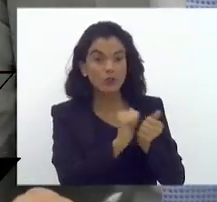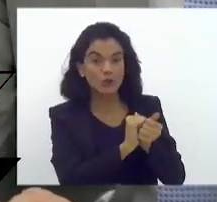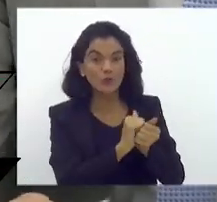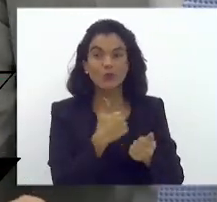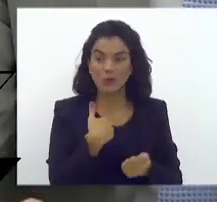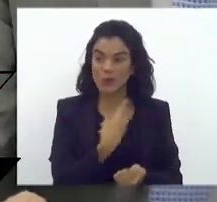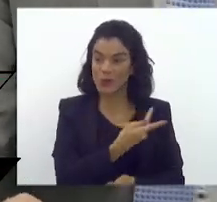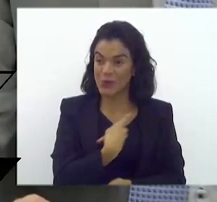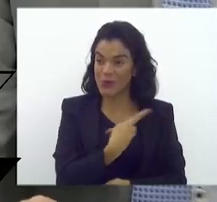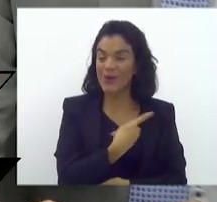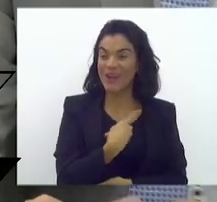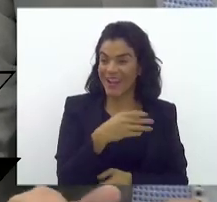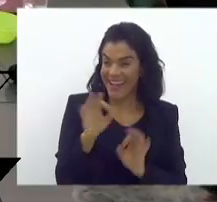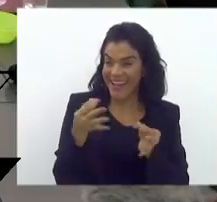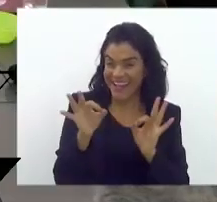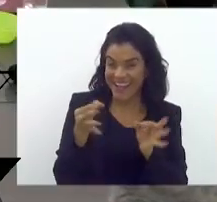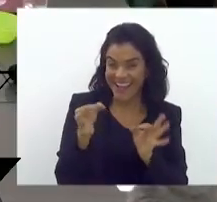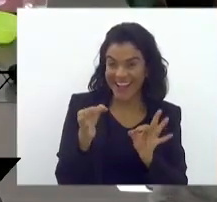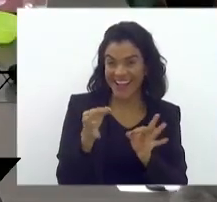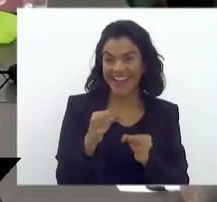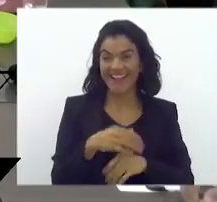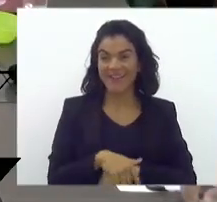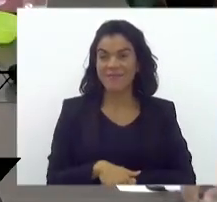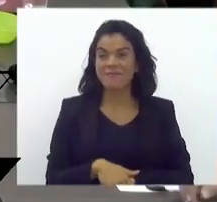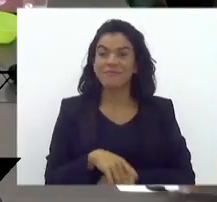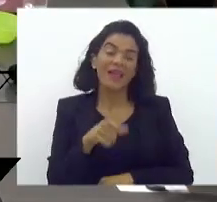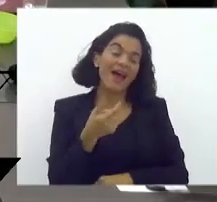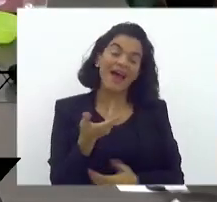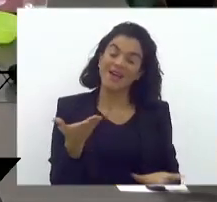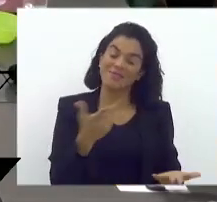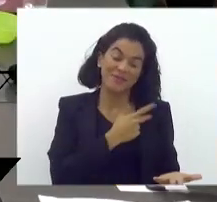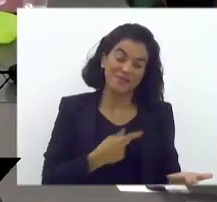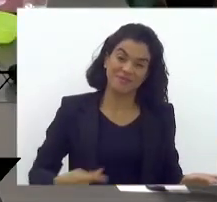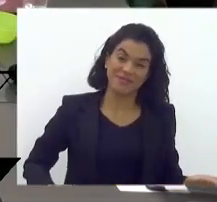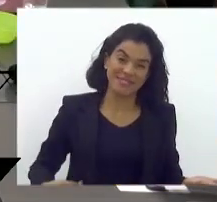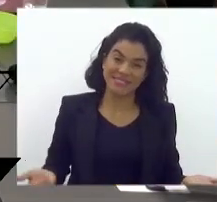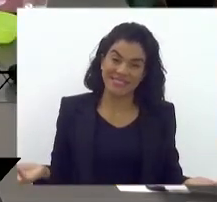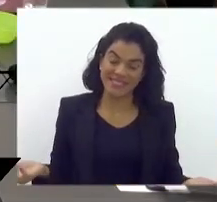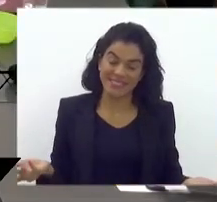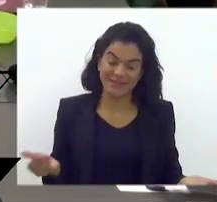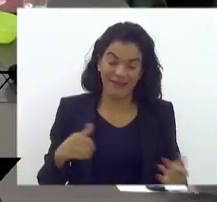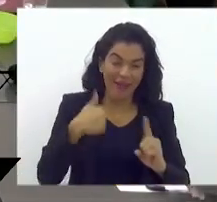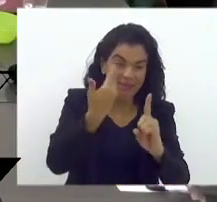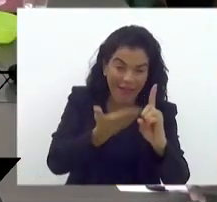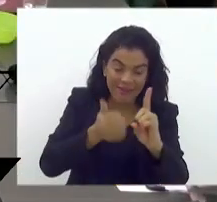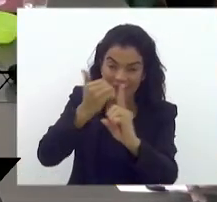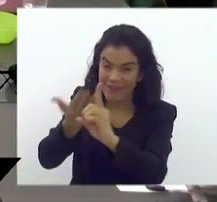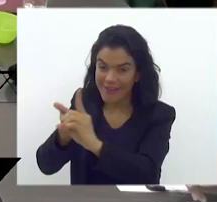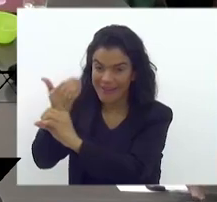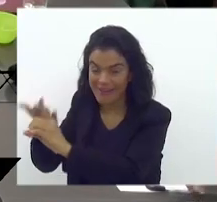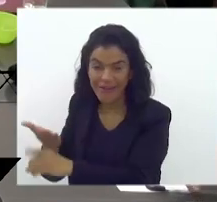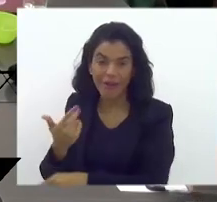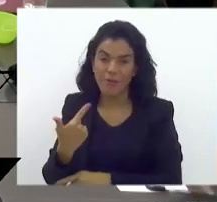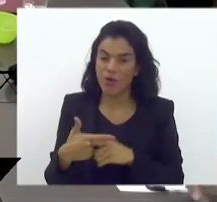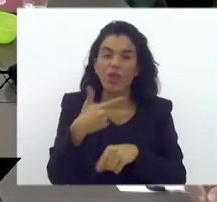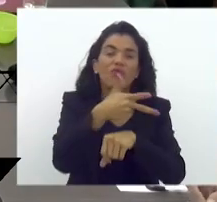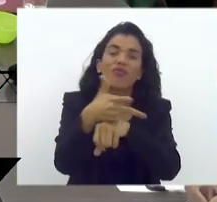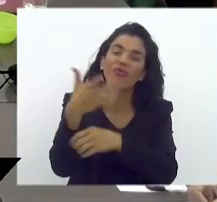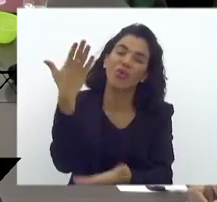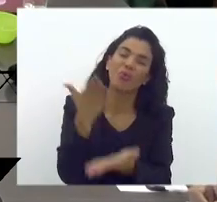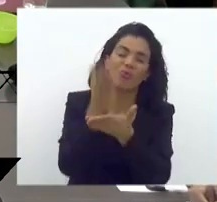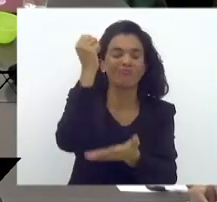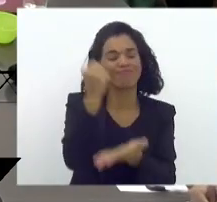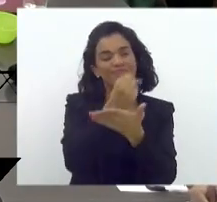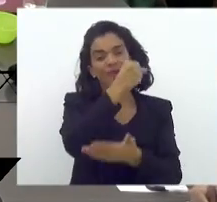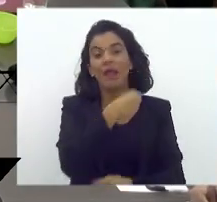esse, o senhor, como que Vossa Excelência se tornou realidade? Então, que Vossa Excelência ao deputado Rodrigo Amorim e a todos os deputados. Vossa Excelência não filmou isso pra gente.